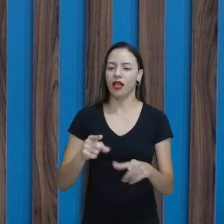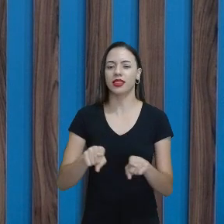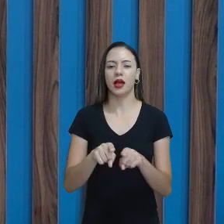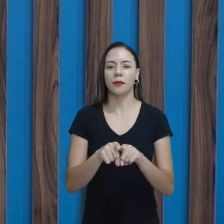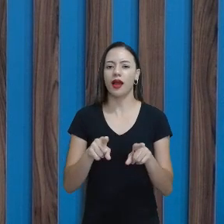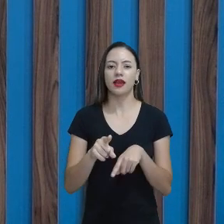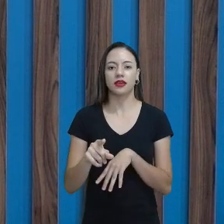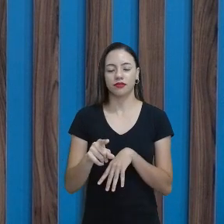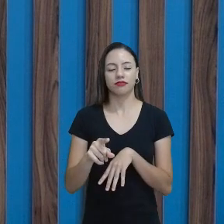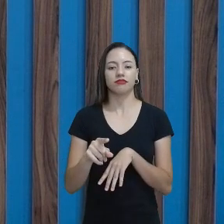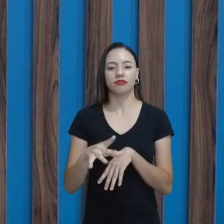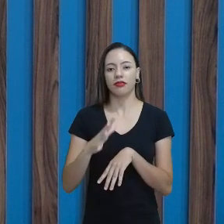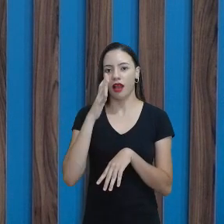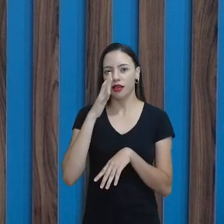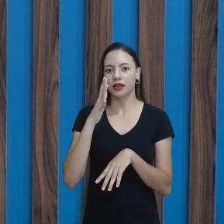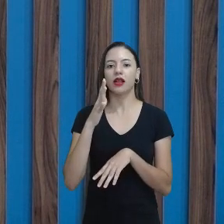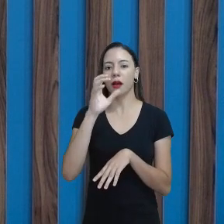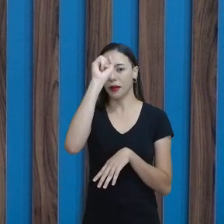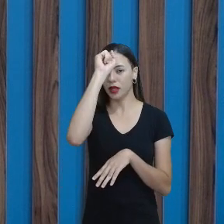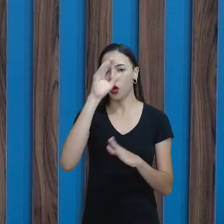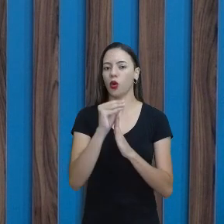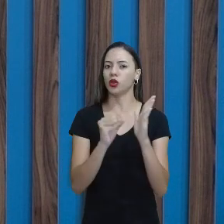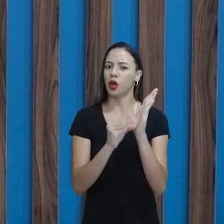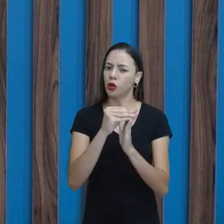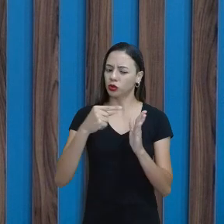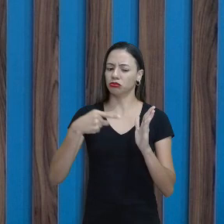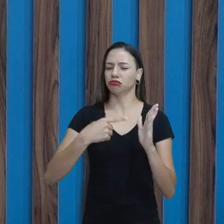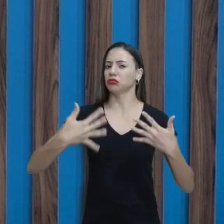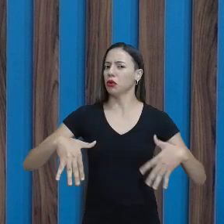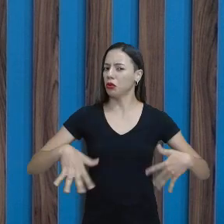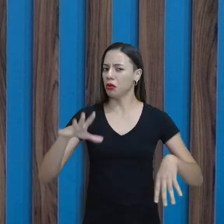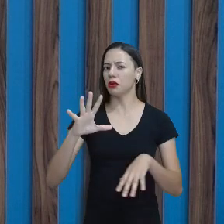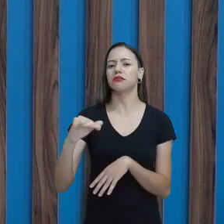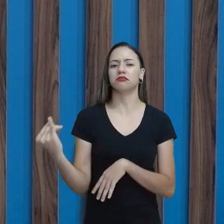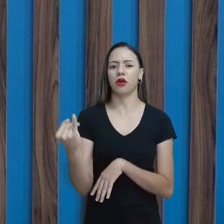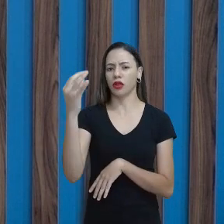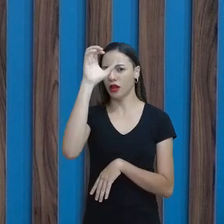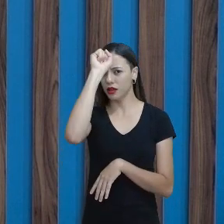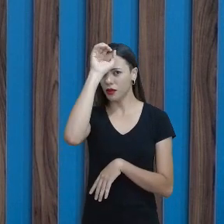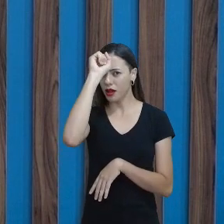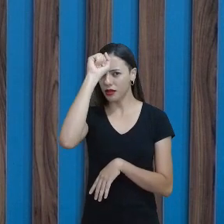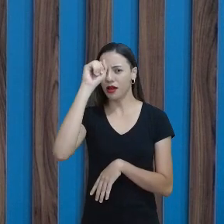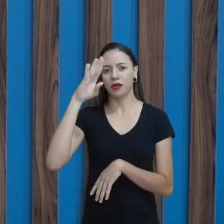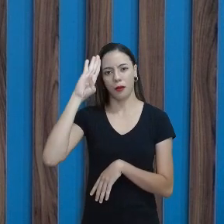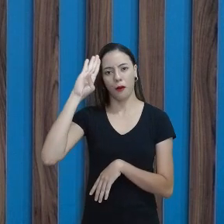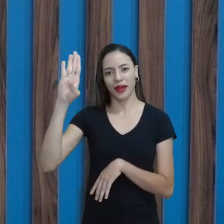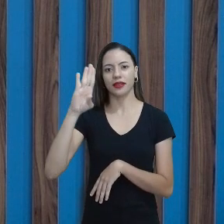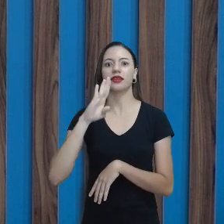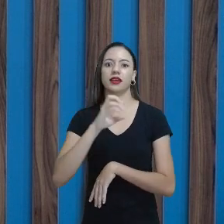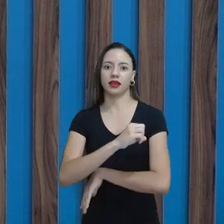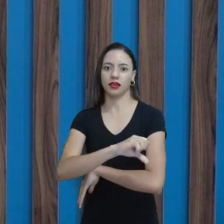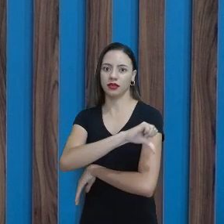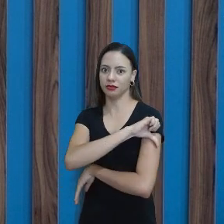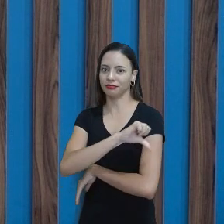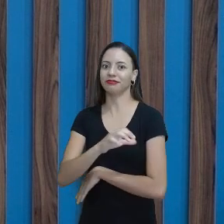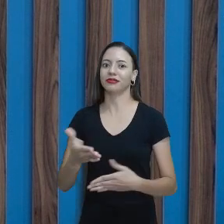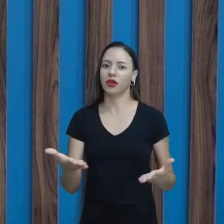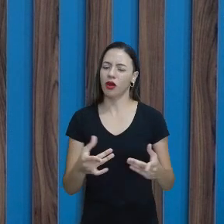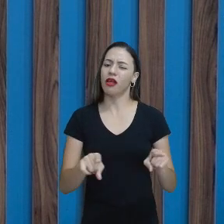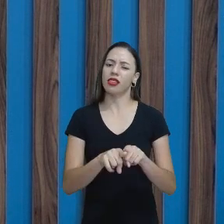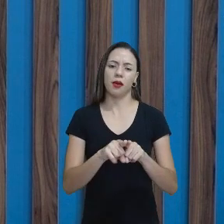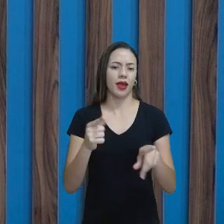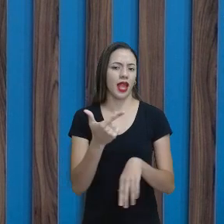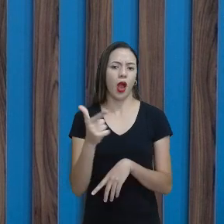estes conteúdos que são importantes, não é, nesse aprendizado, nesta série, e serve também para